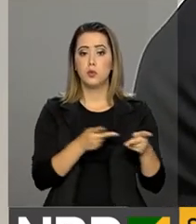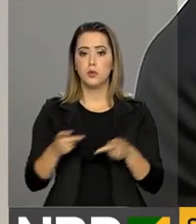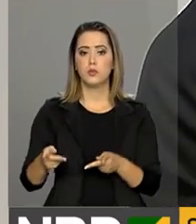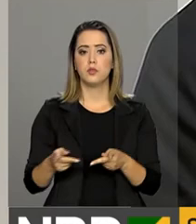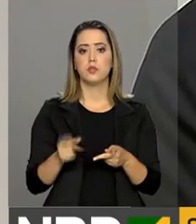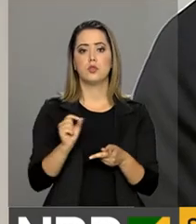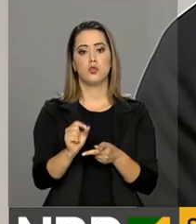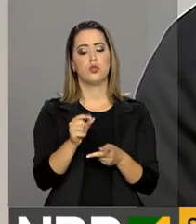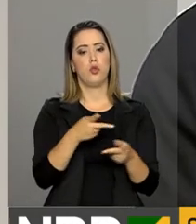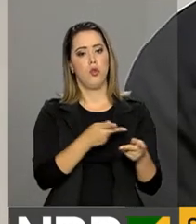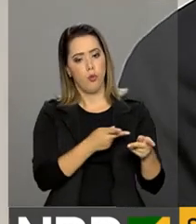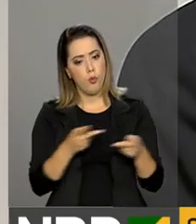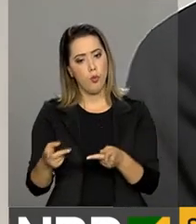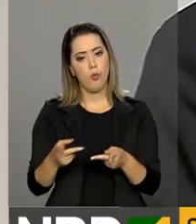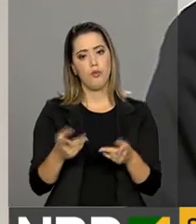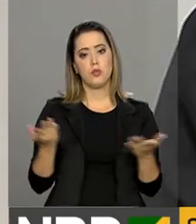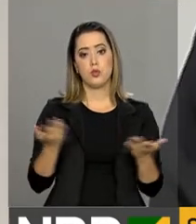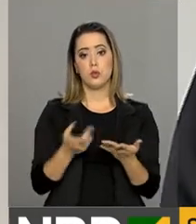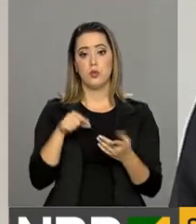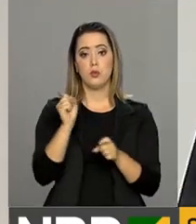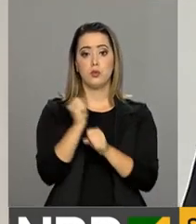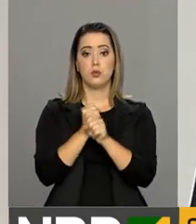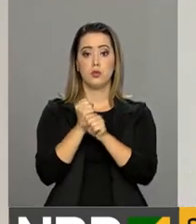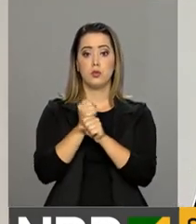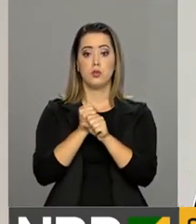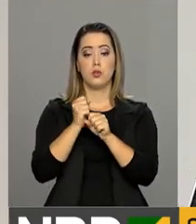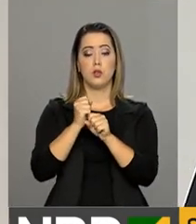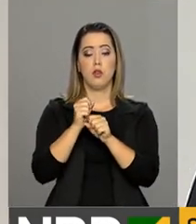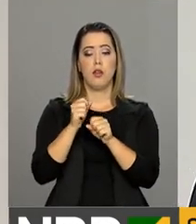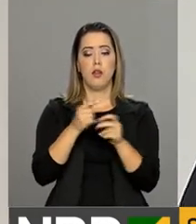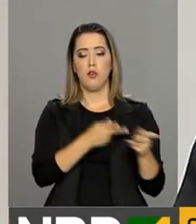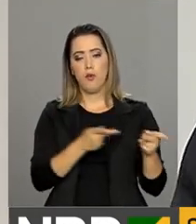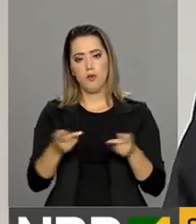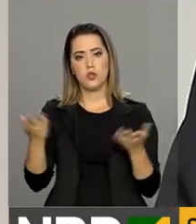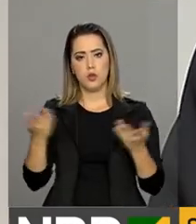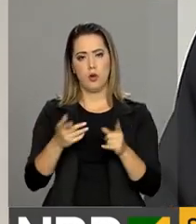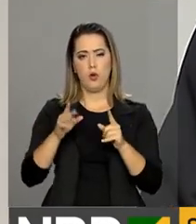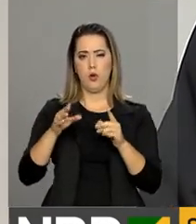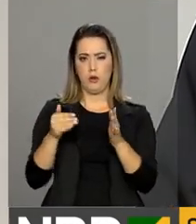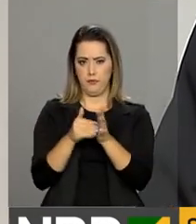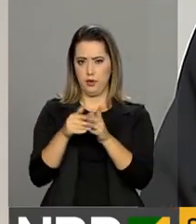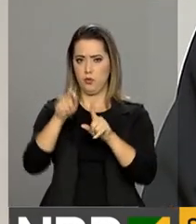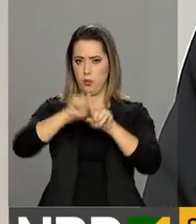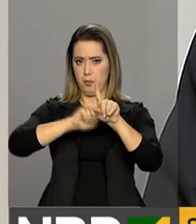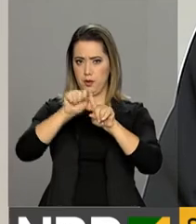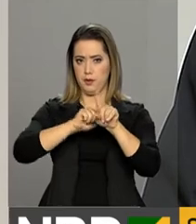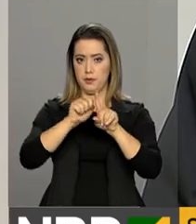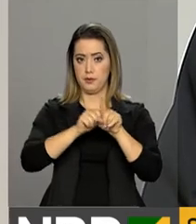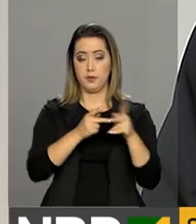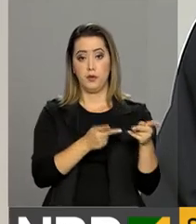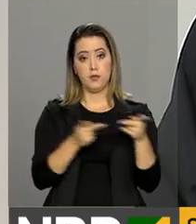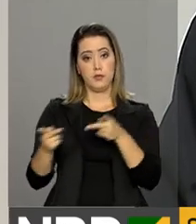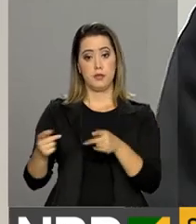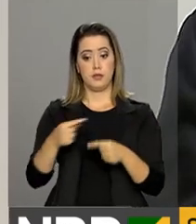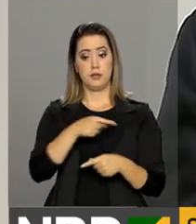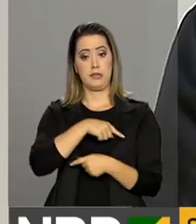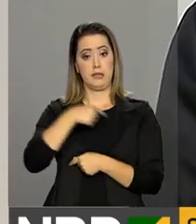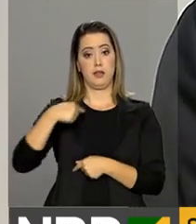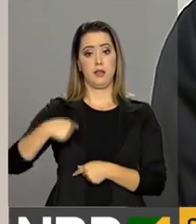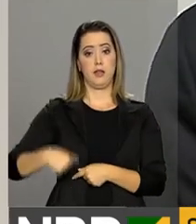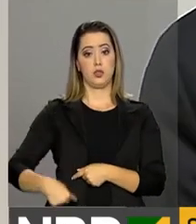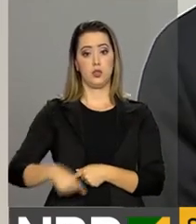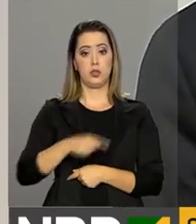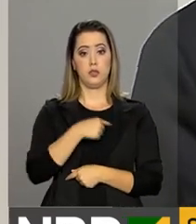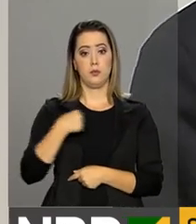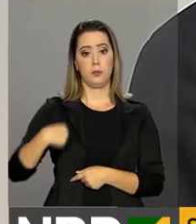paraíba para o final do mês vou à china para uma visita de estado na verdade a visita de estado